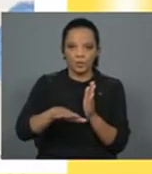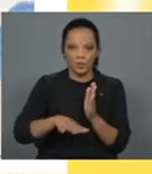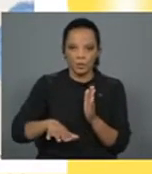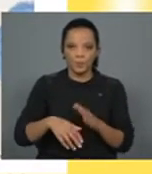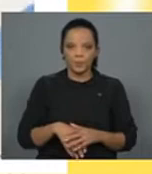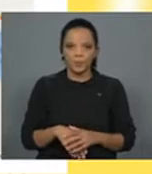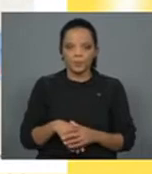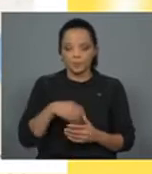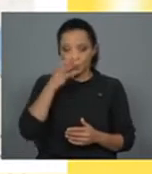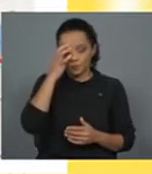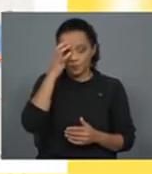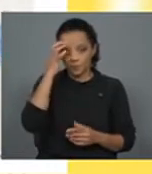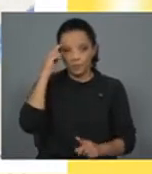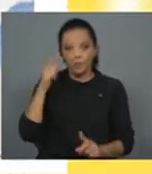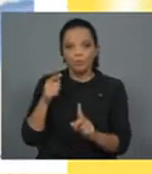E era a intenção